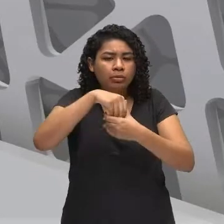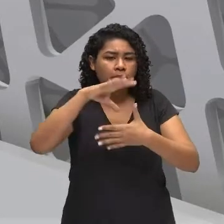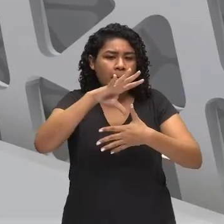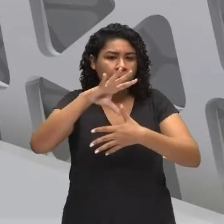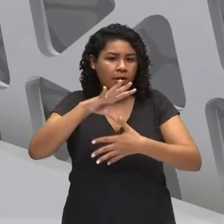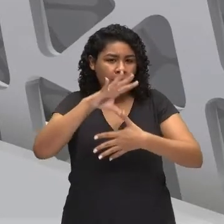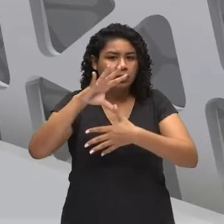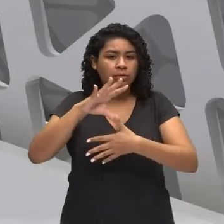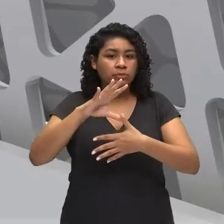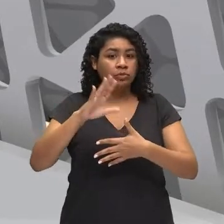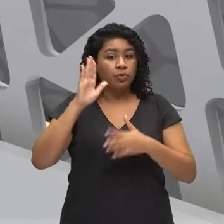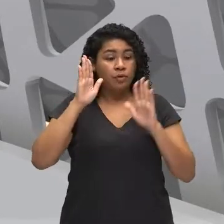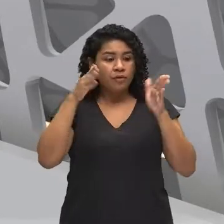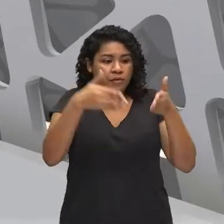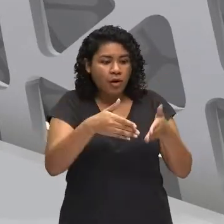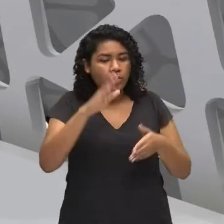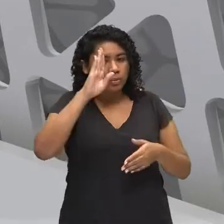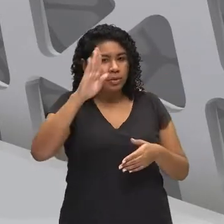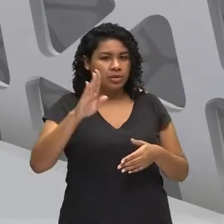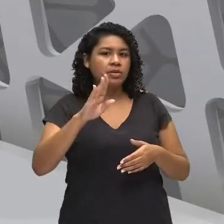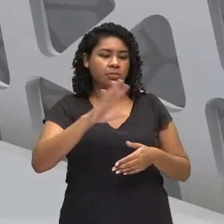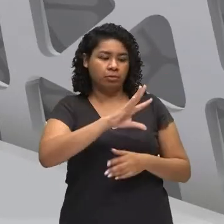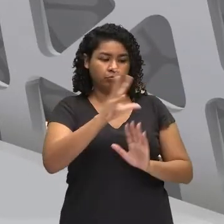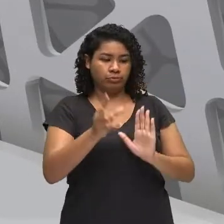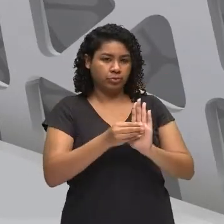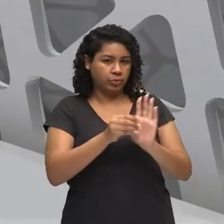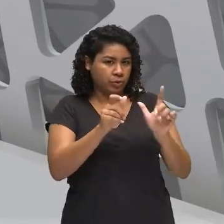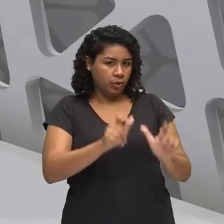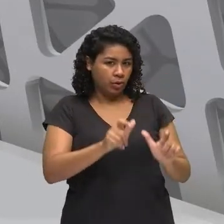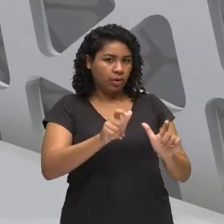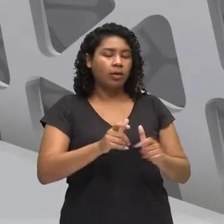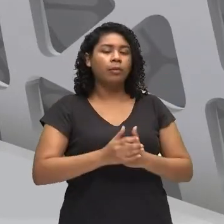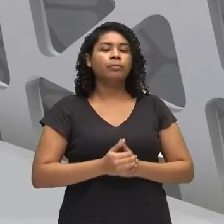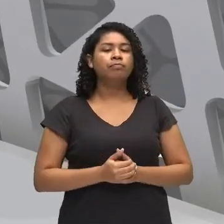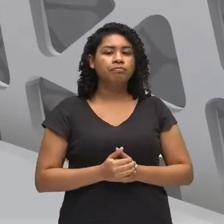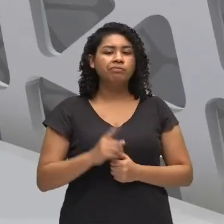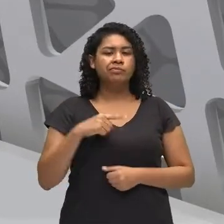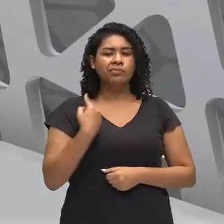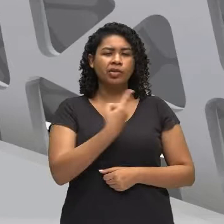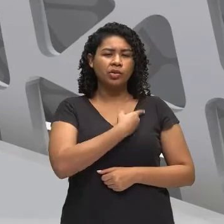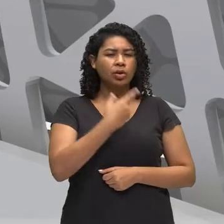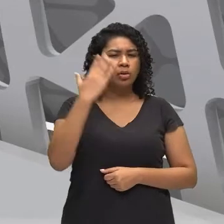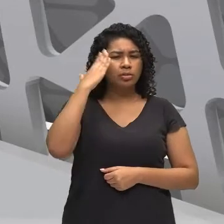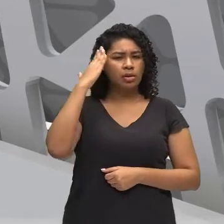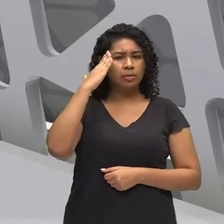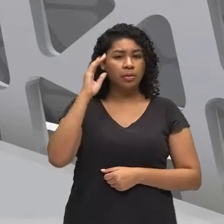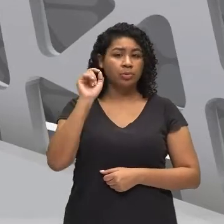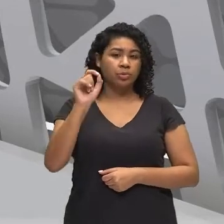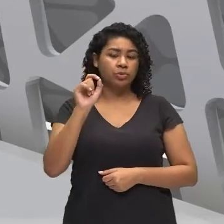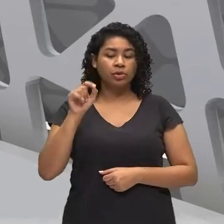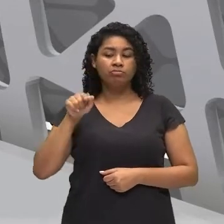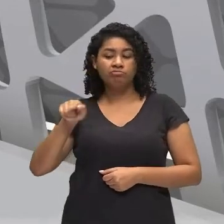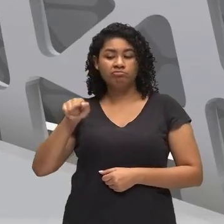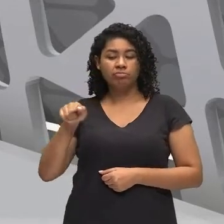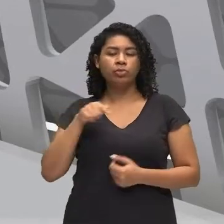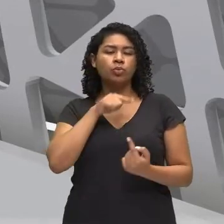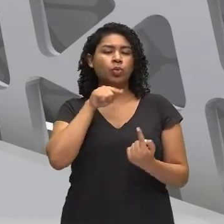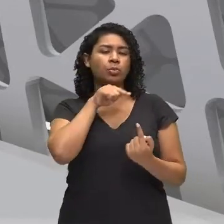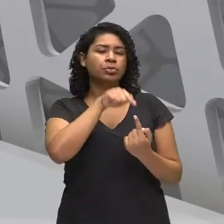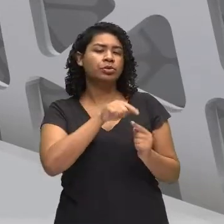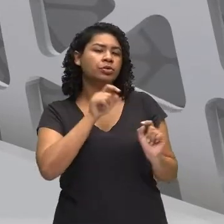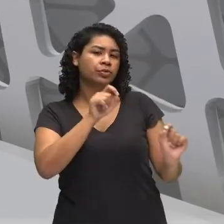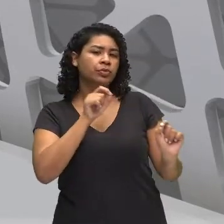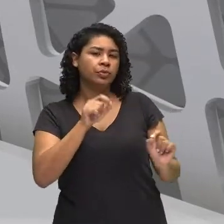foco especial na Amazônia, a gente sabe que os grandes focos eram explorar, né,